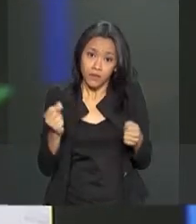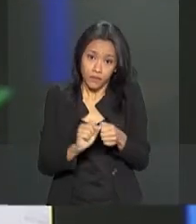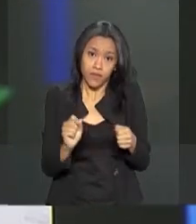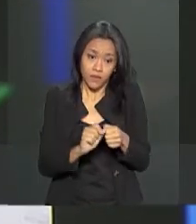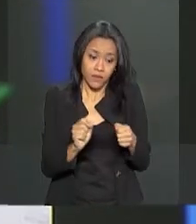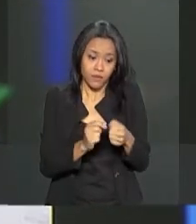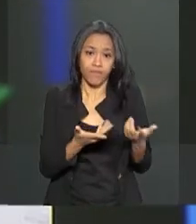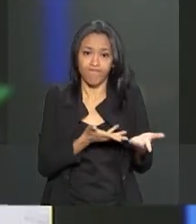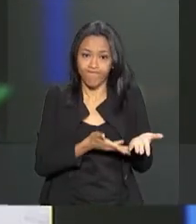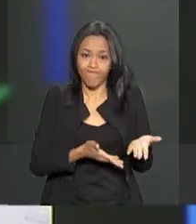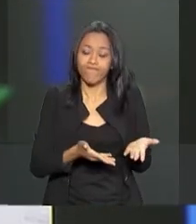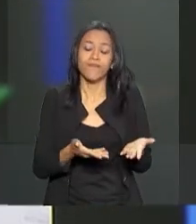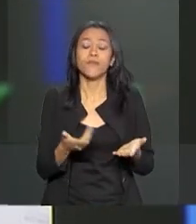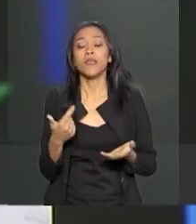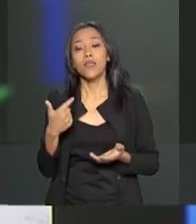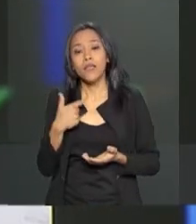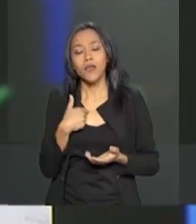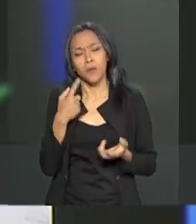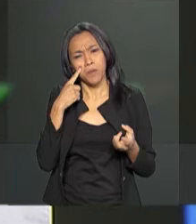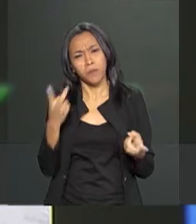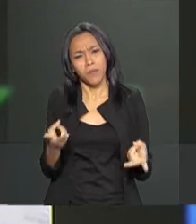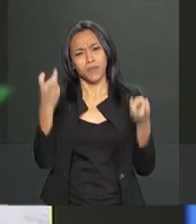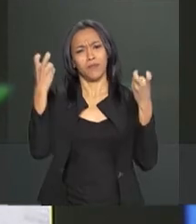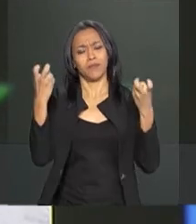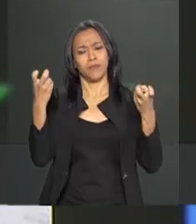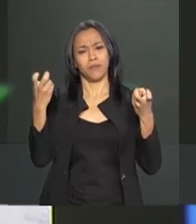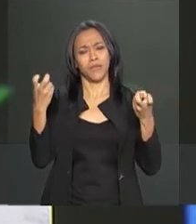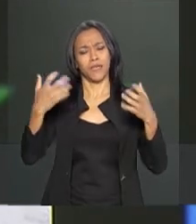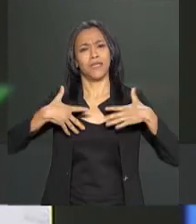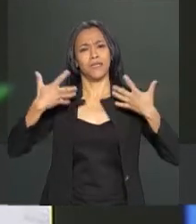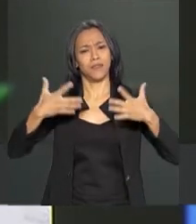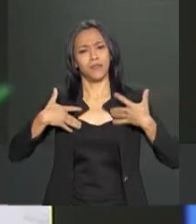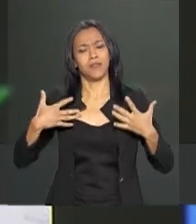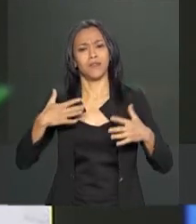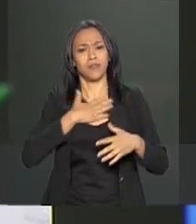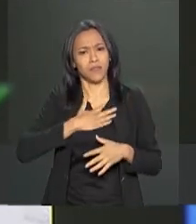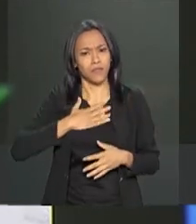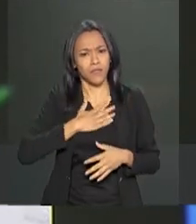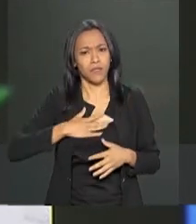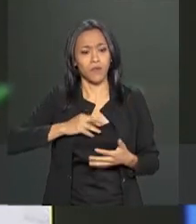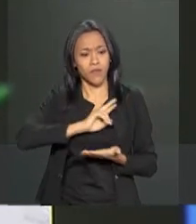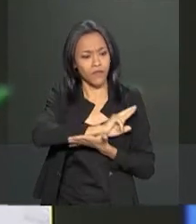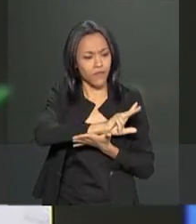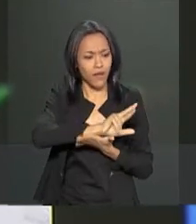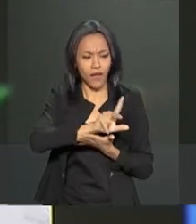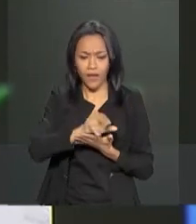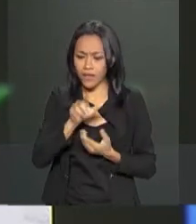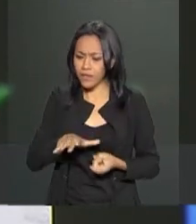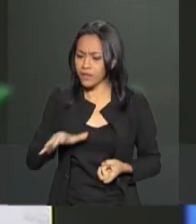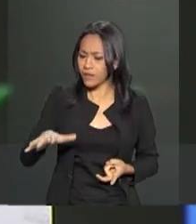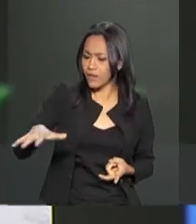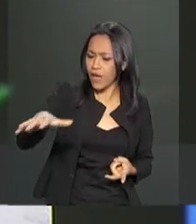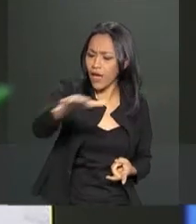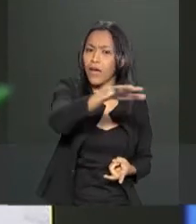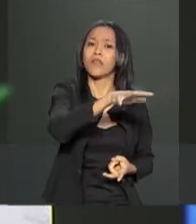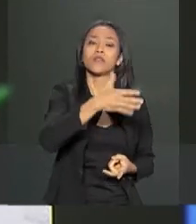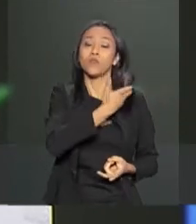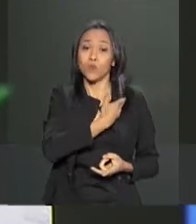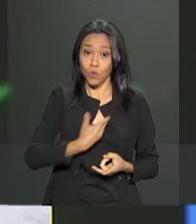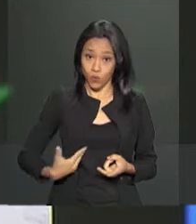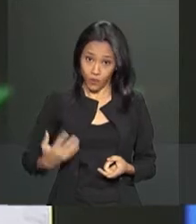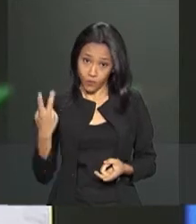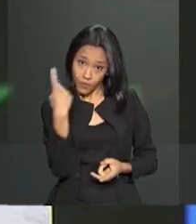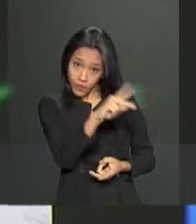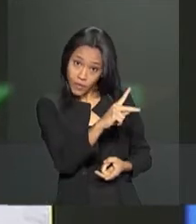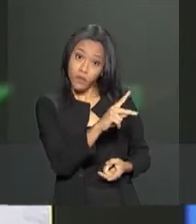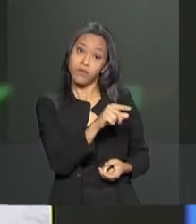E eu vejo com muita alegria, com muita satisfação, que vários setores do governo eleito já